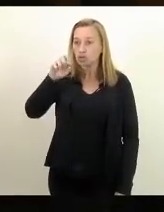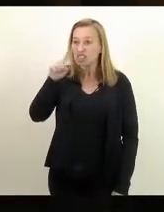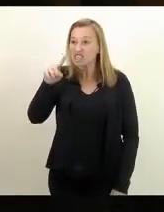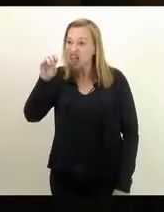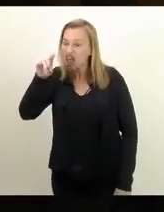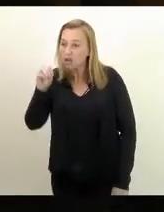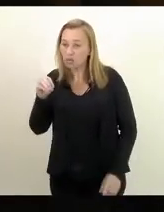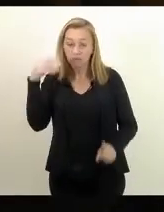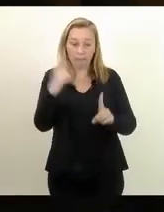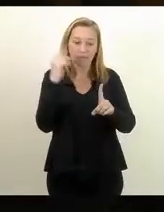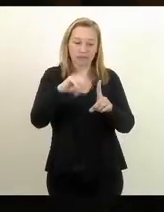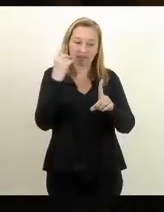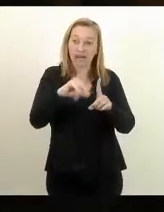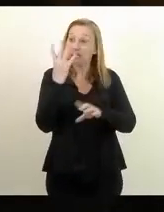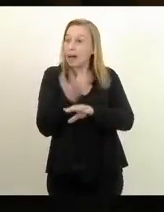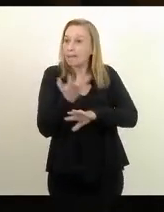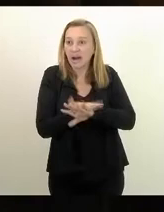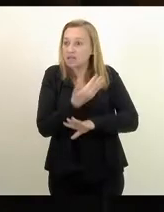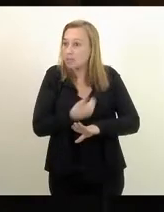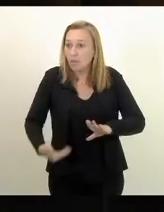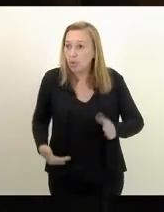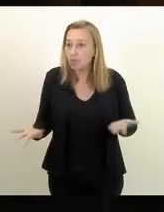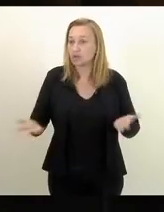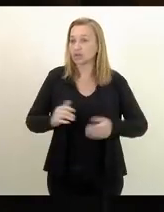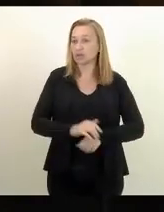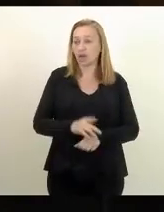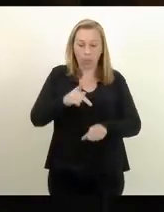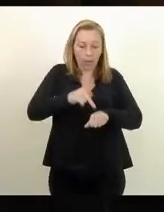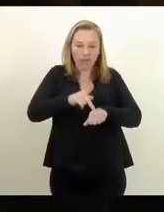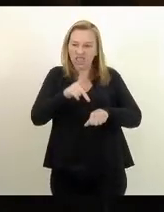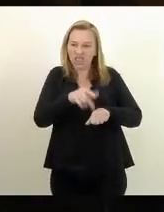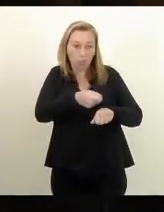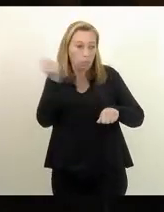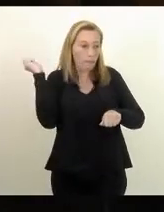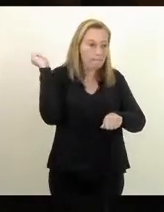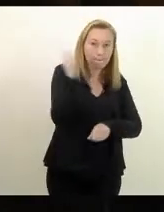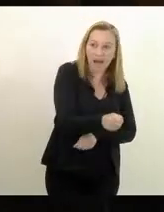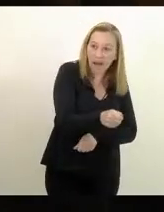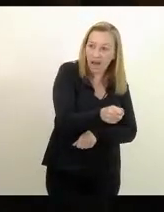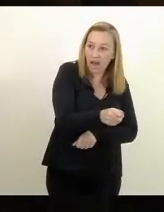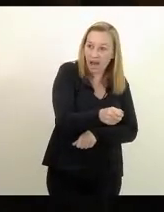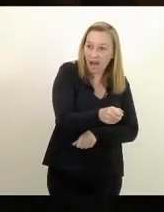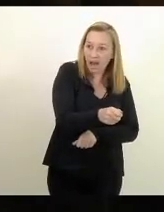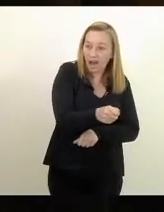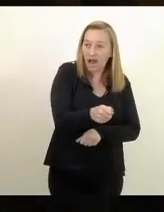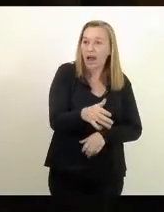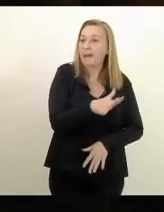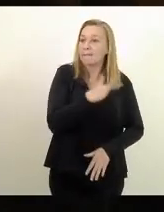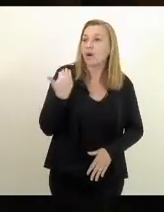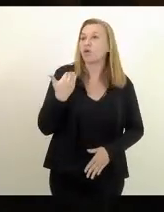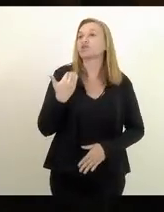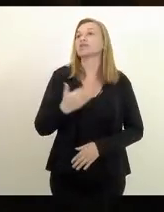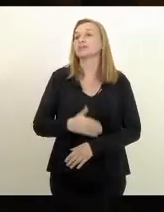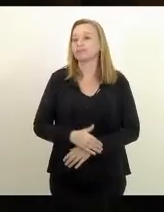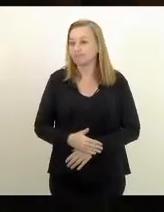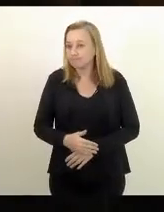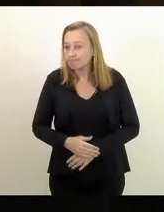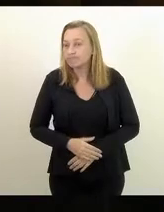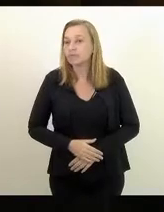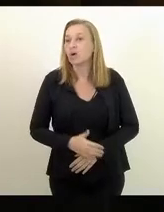em praça pública. O apedrejamento até a morte por mulheres